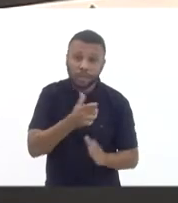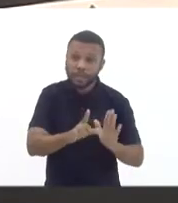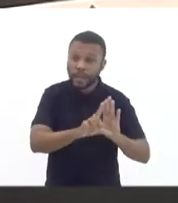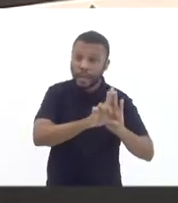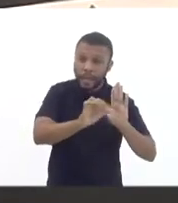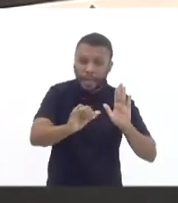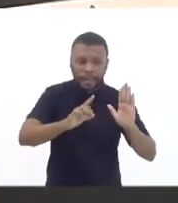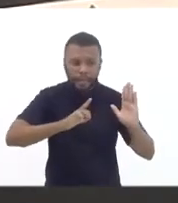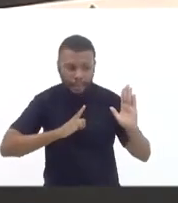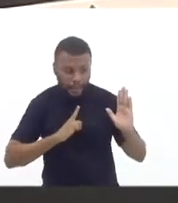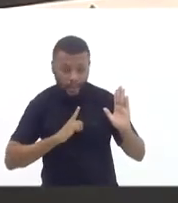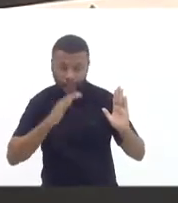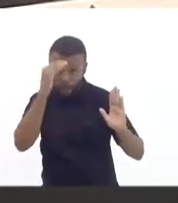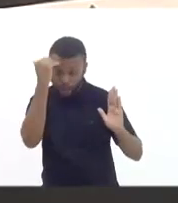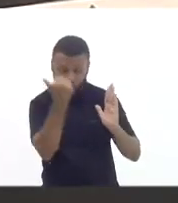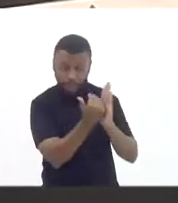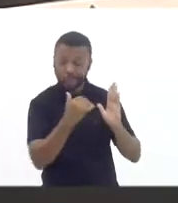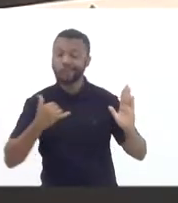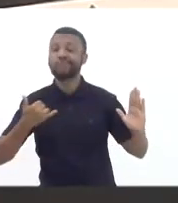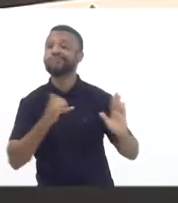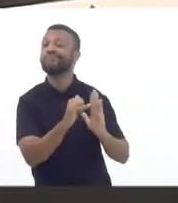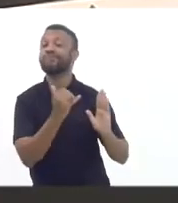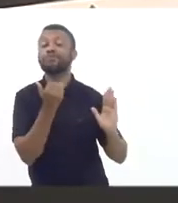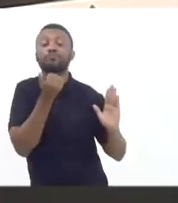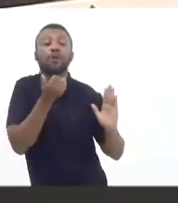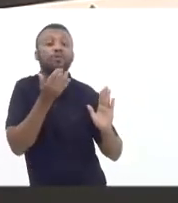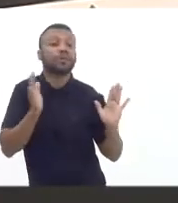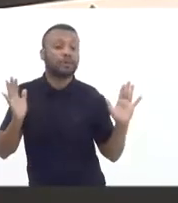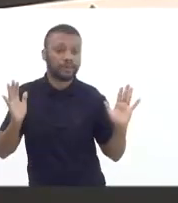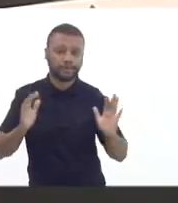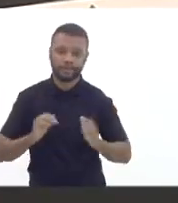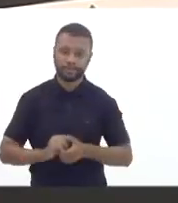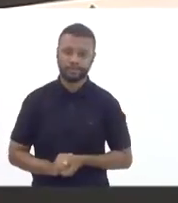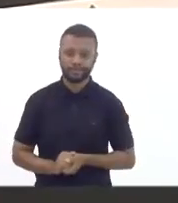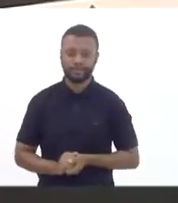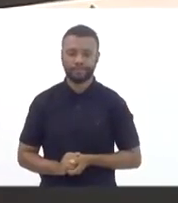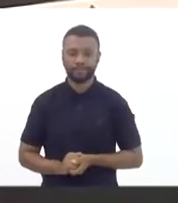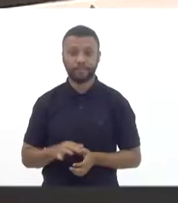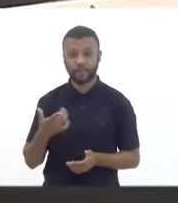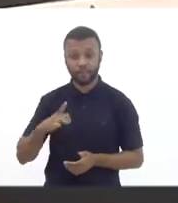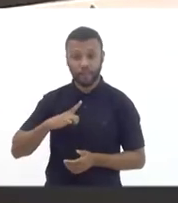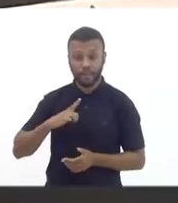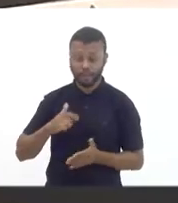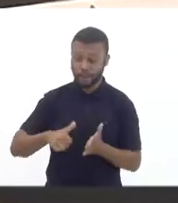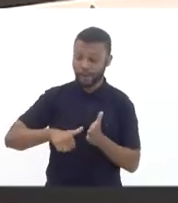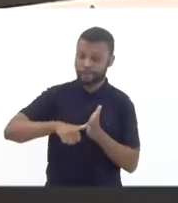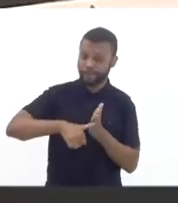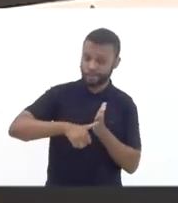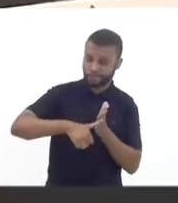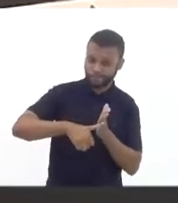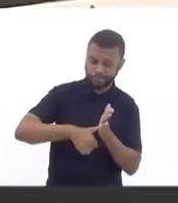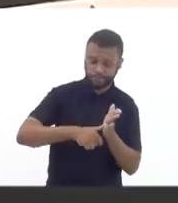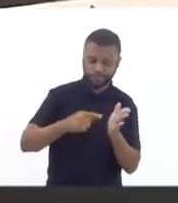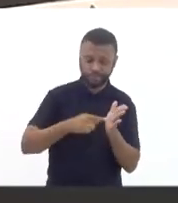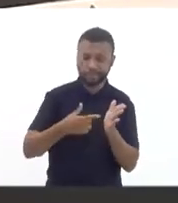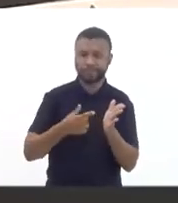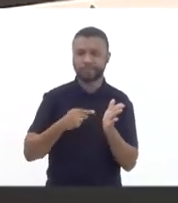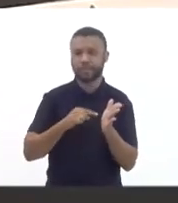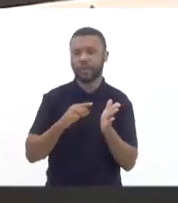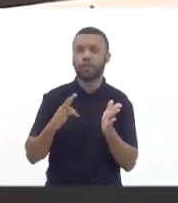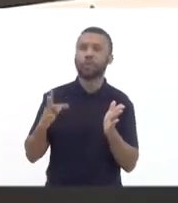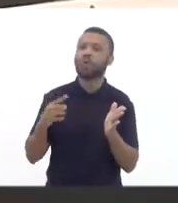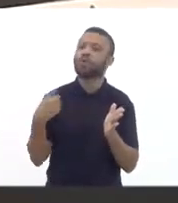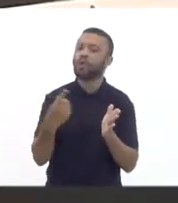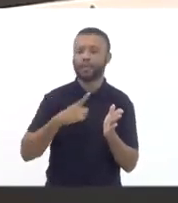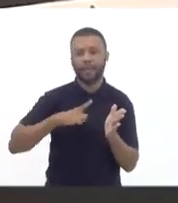cumpridas. Funcionais. Quando eu tenho uma carteira de identidade, aliás, todos